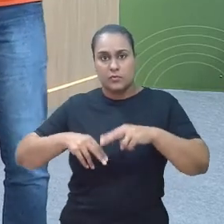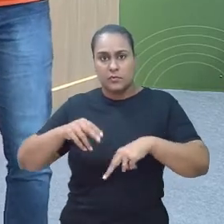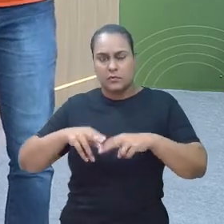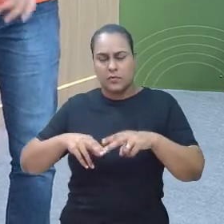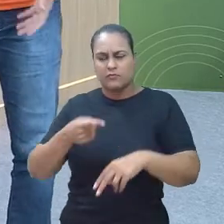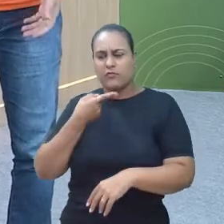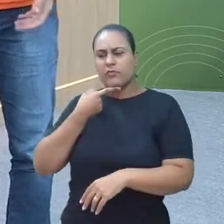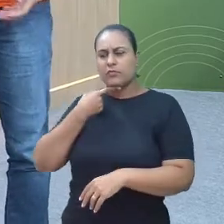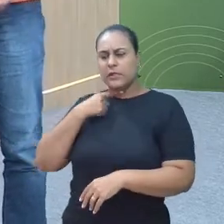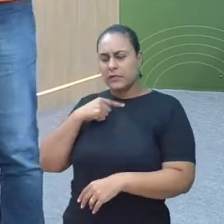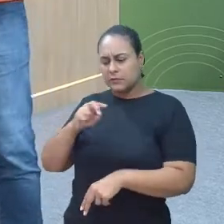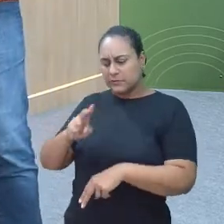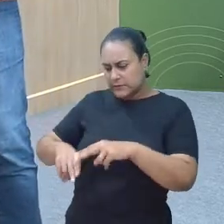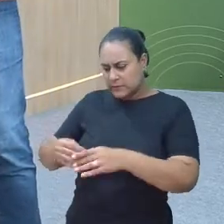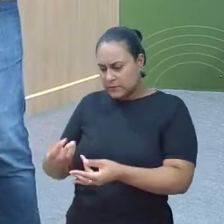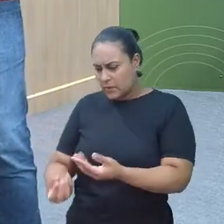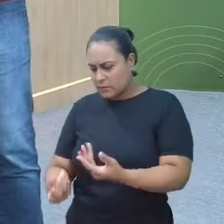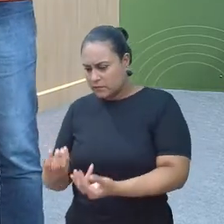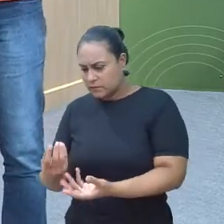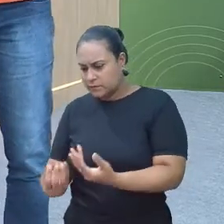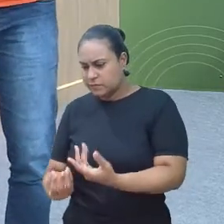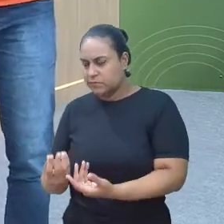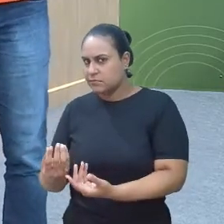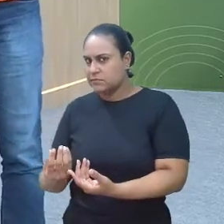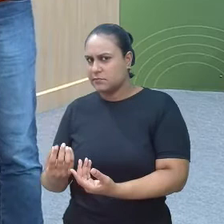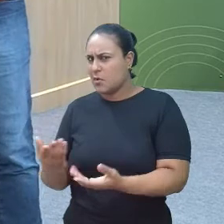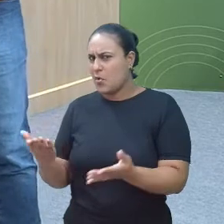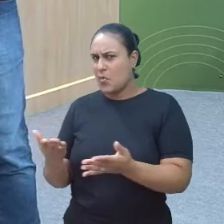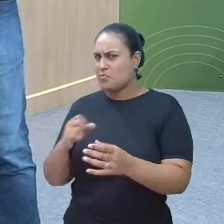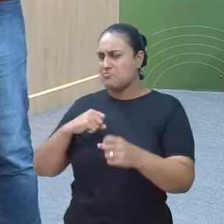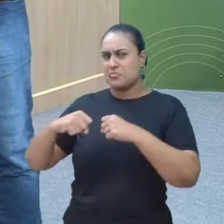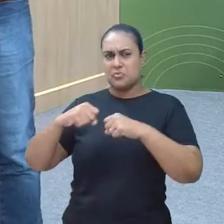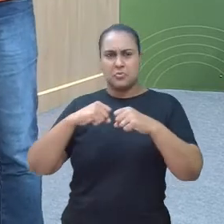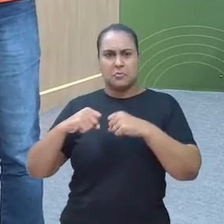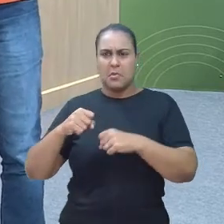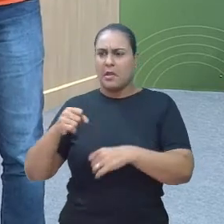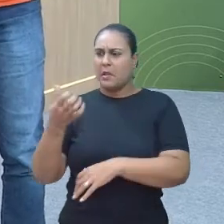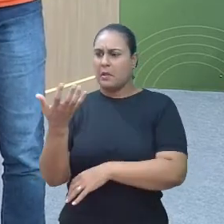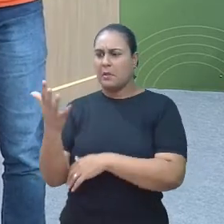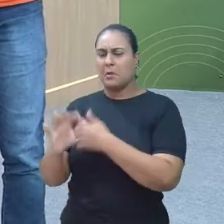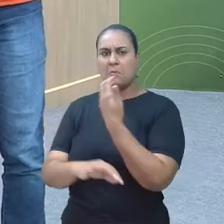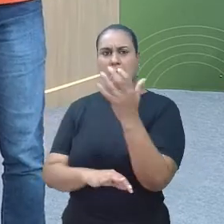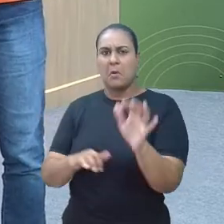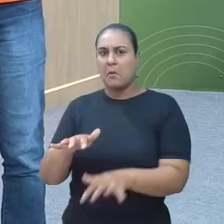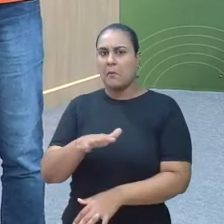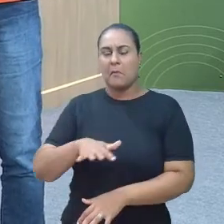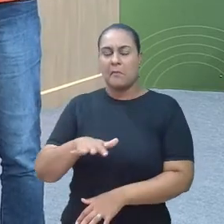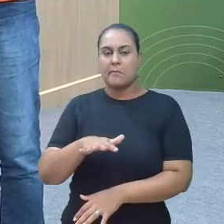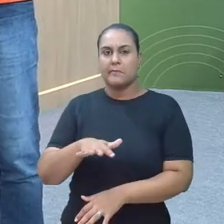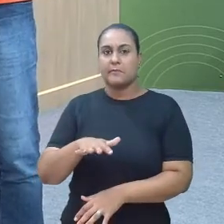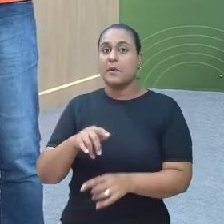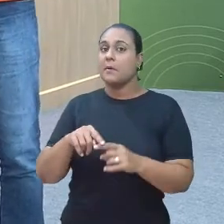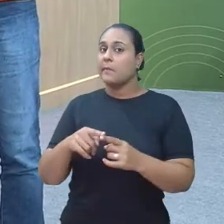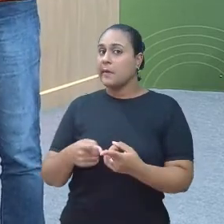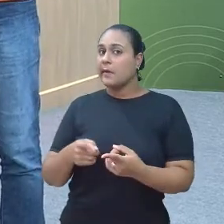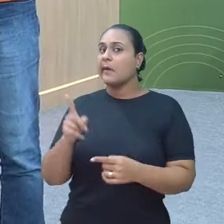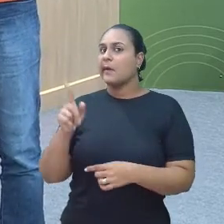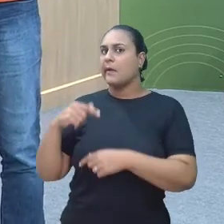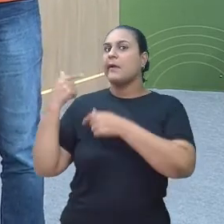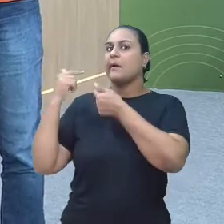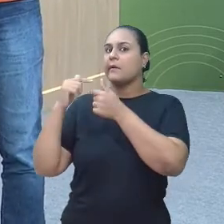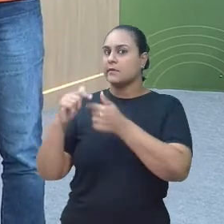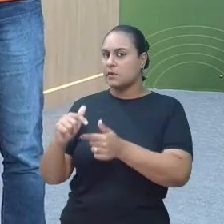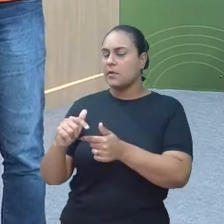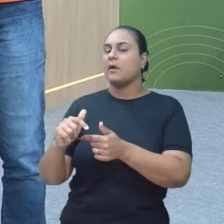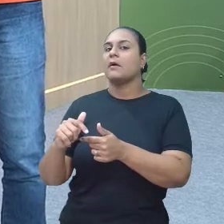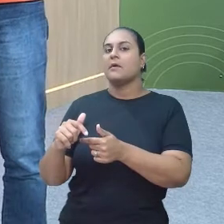gente valoriza quem faz, né? Então hoje existe um debate relacionado a meio ambiente, outras discussões, mas ainda é uma tradição da